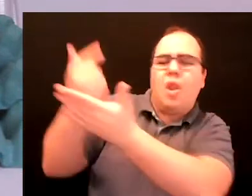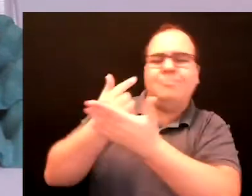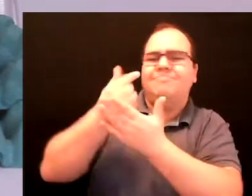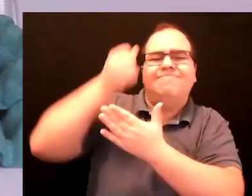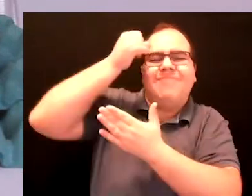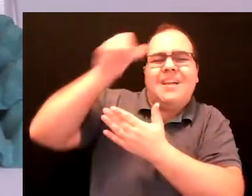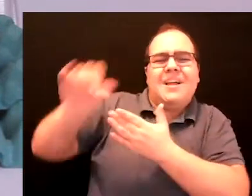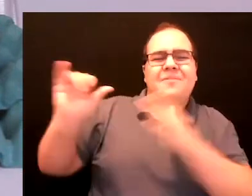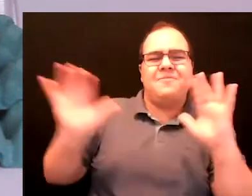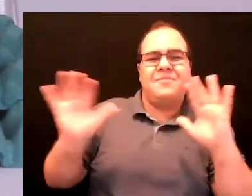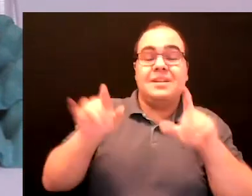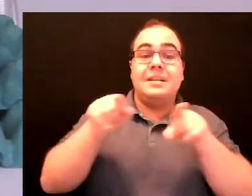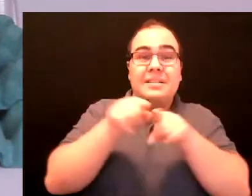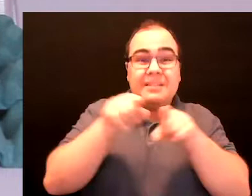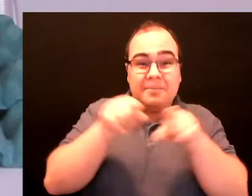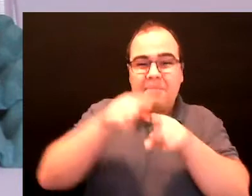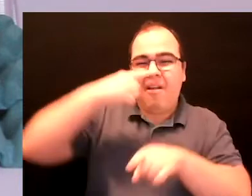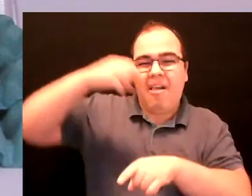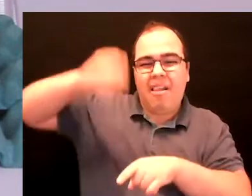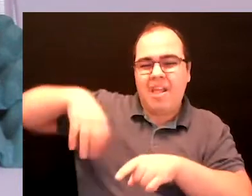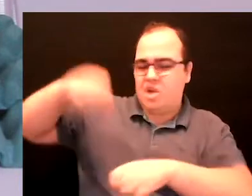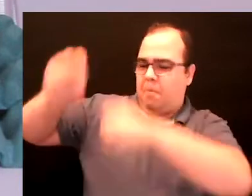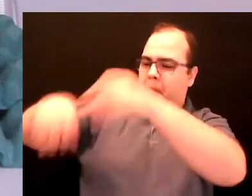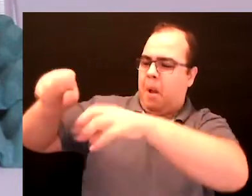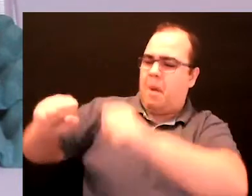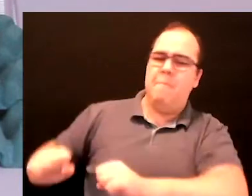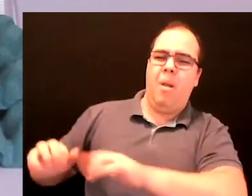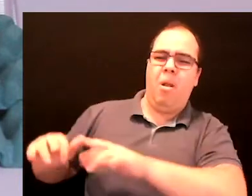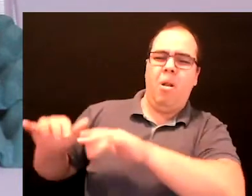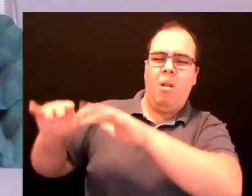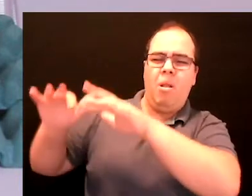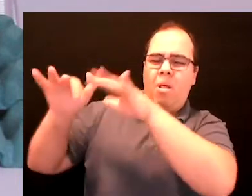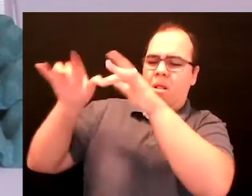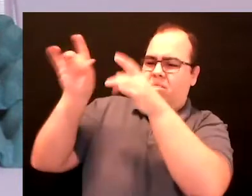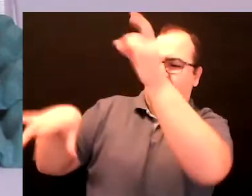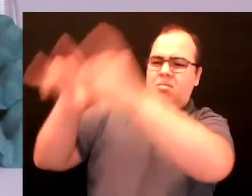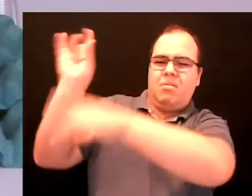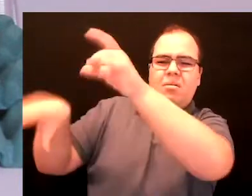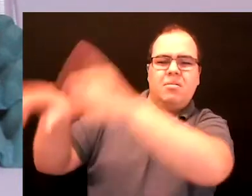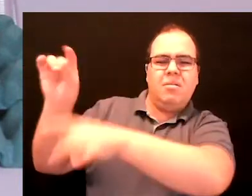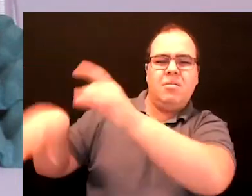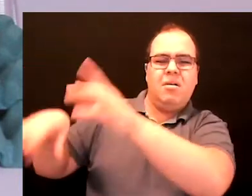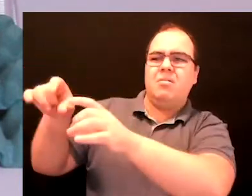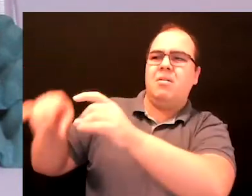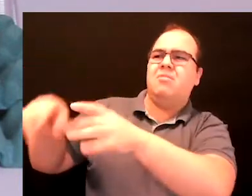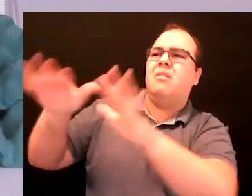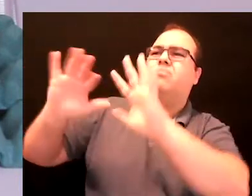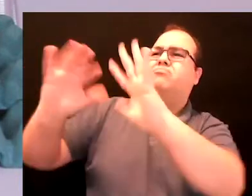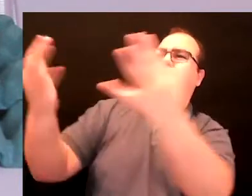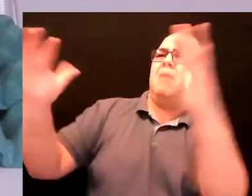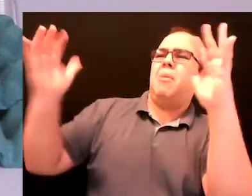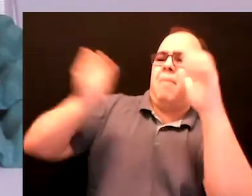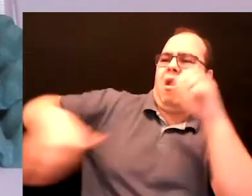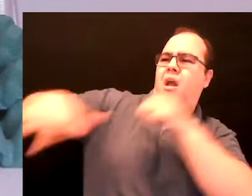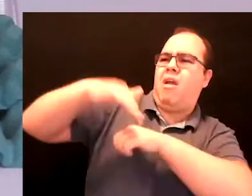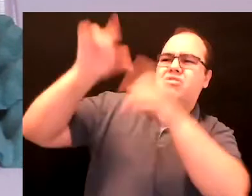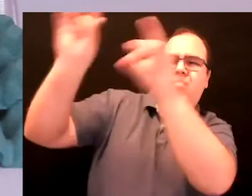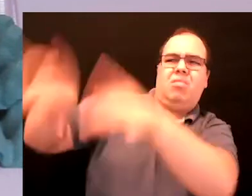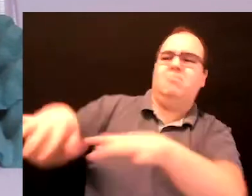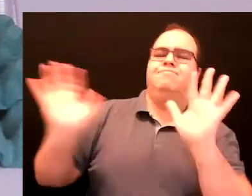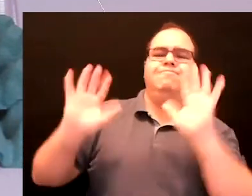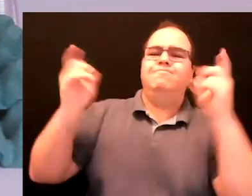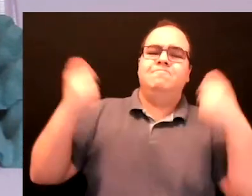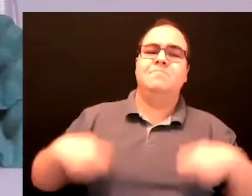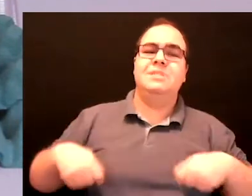também deixa de descartar diretamente esses resíduos no meio ambiente. Isso ajuda a preservar o nosso